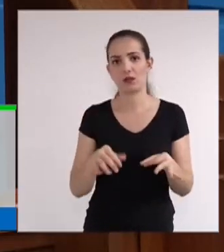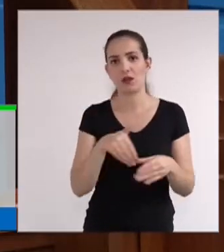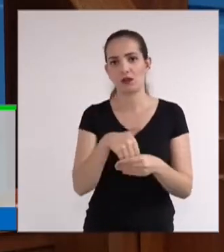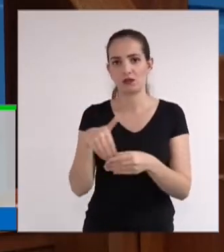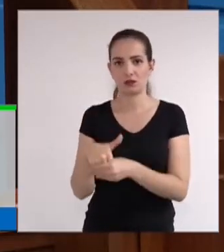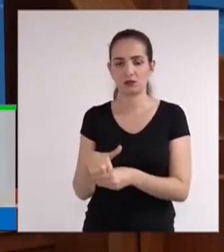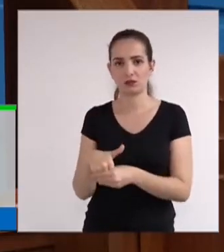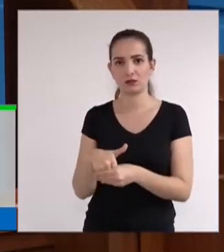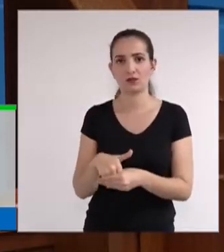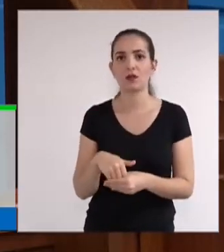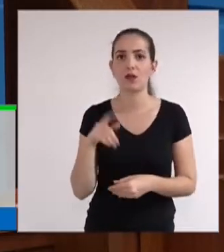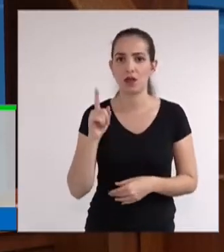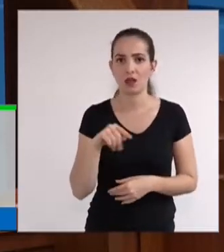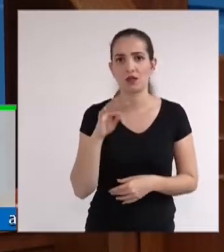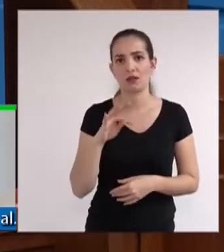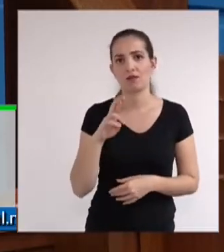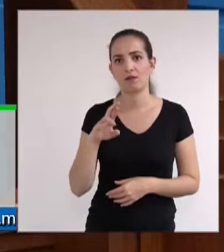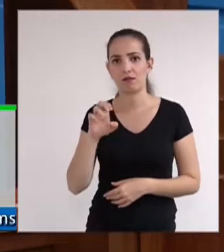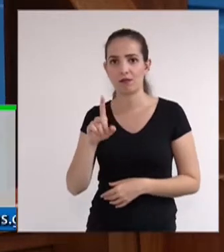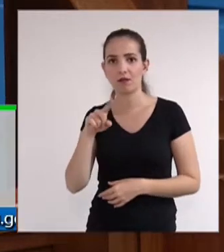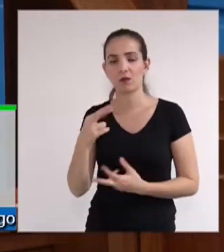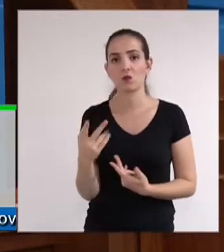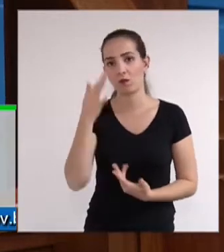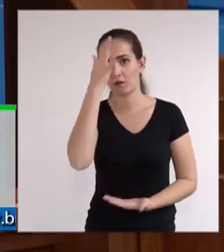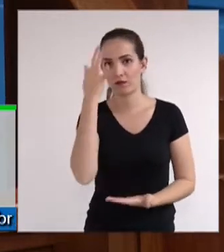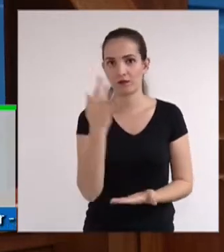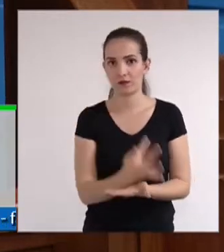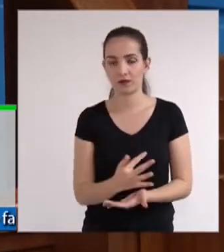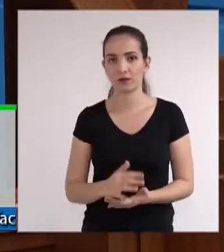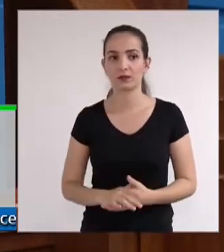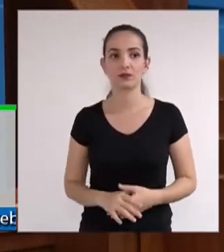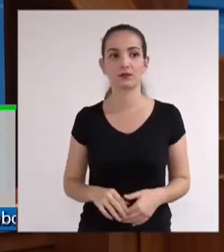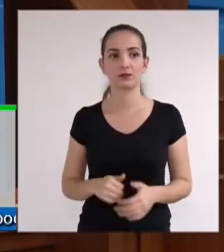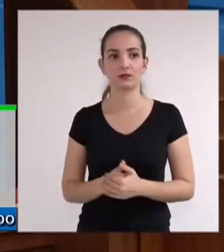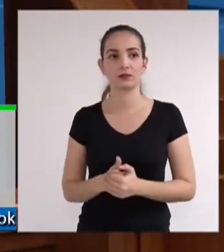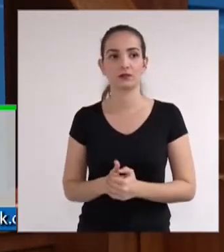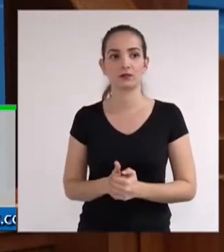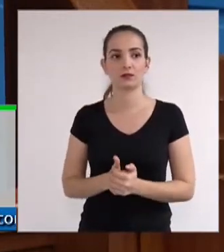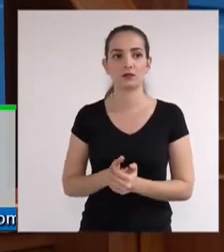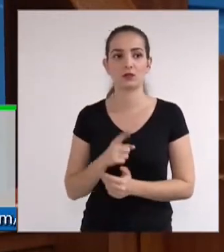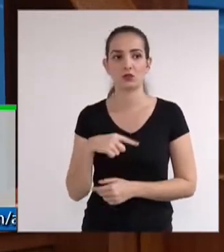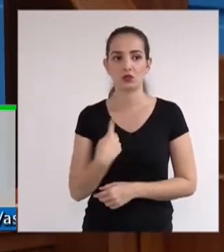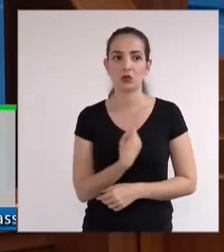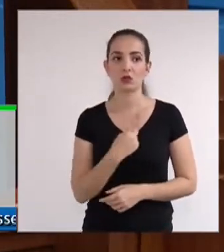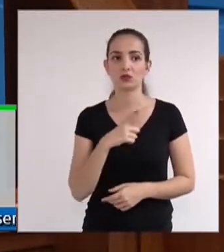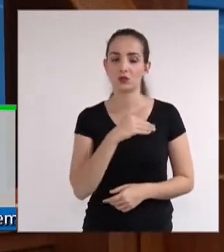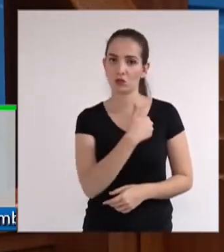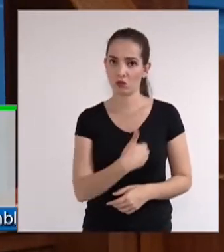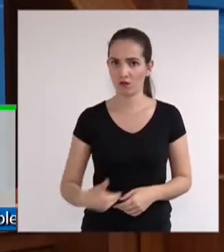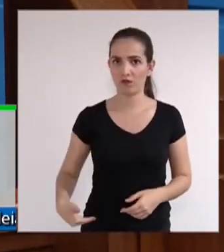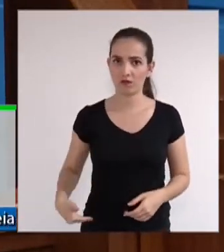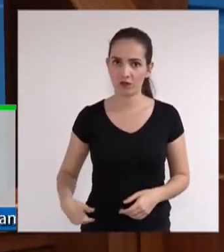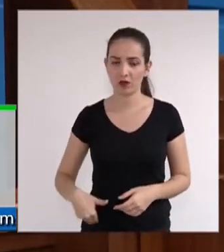é uma relação de fé, muito embora estejamos num Estado laico.